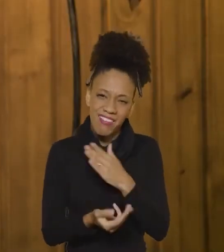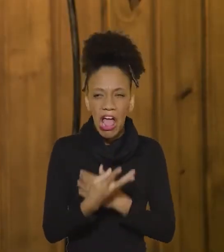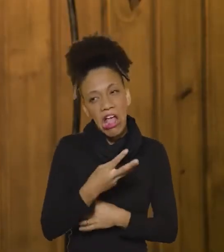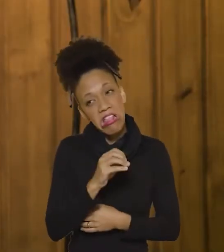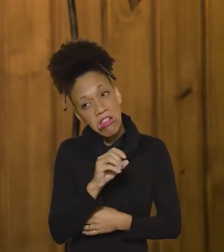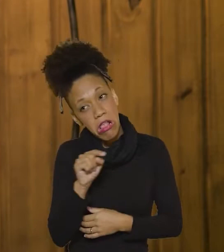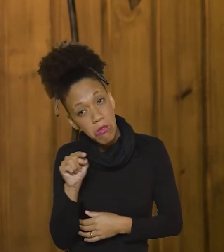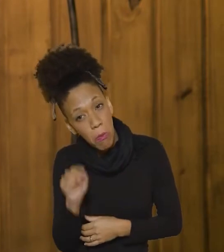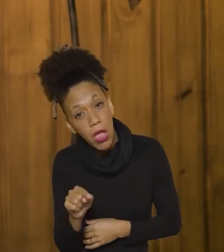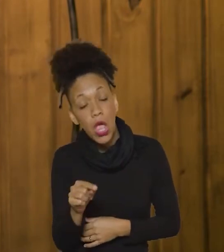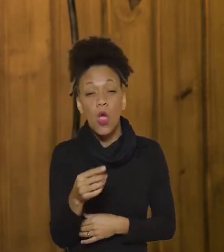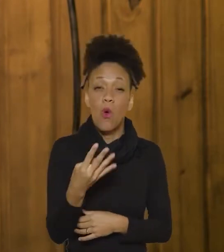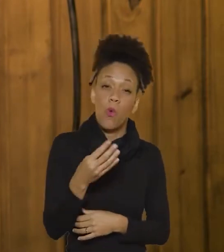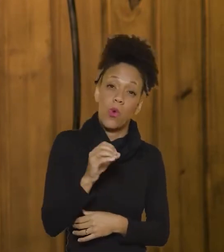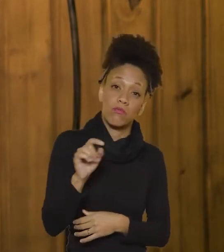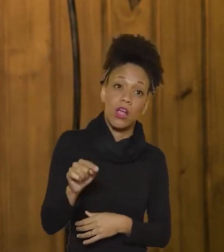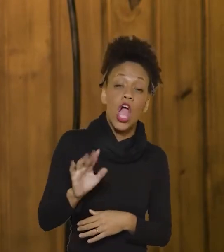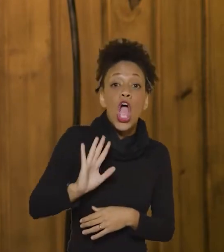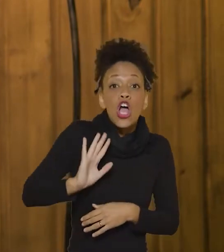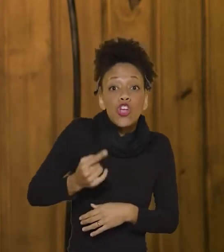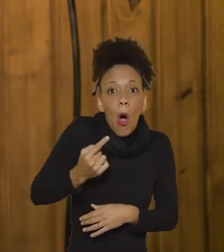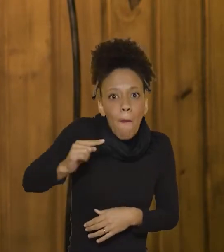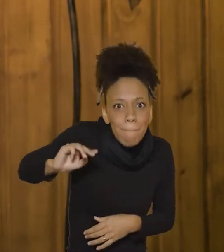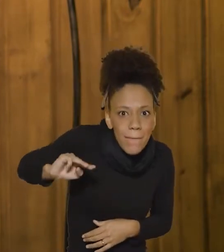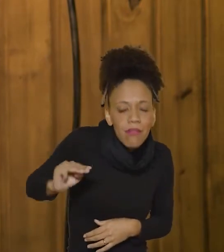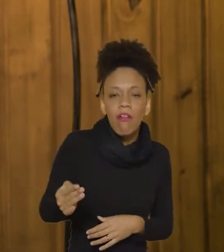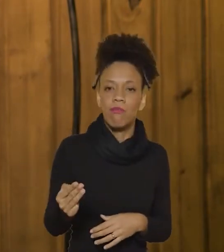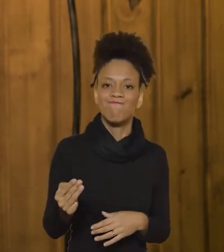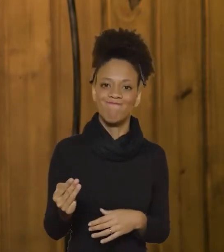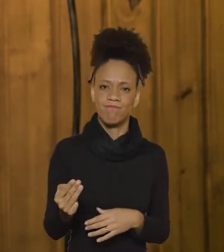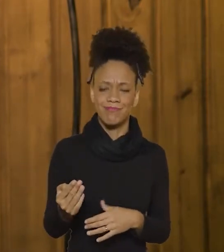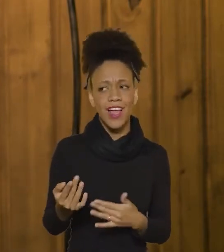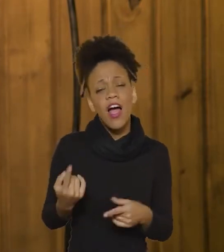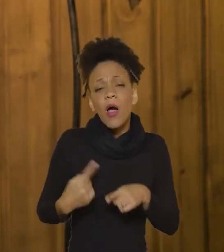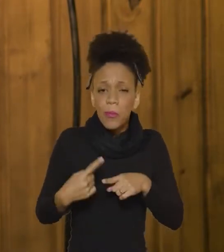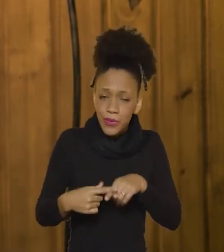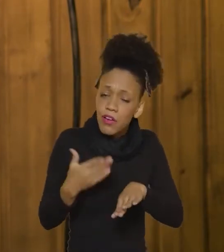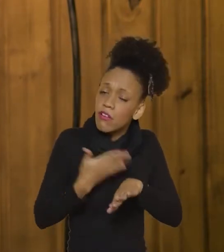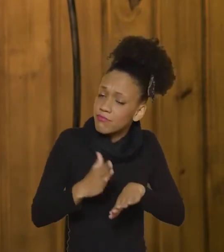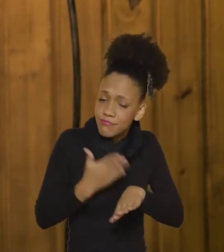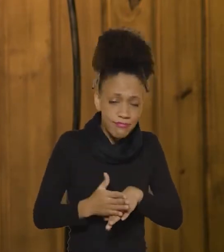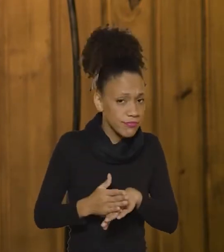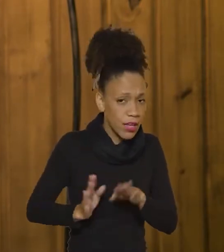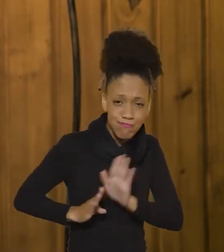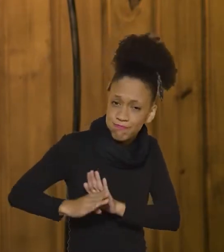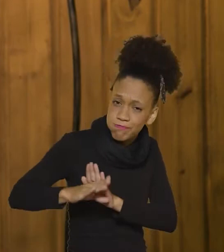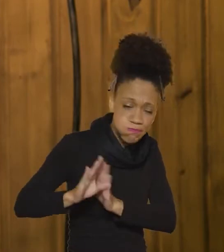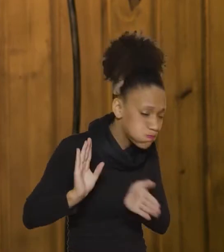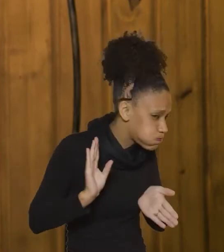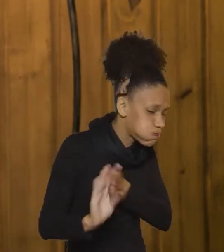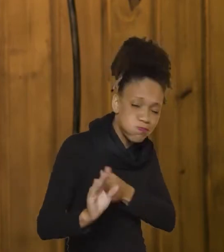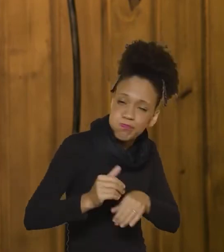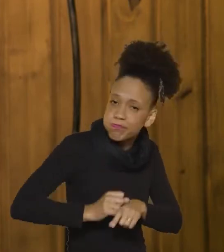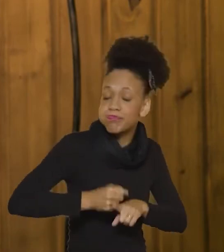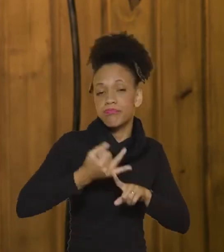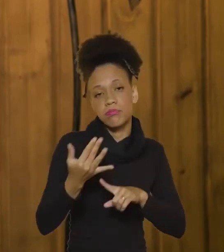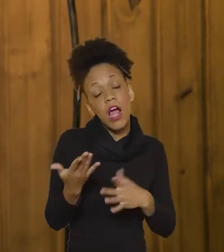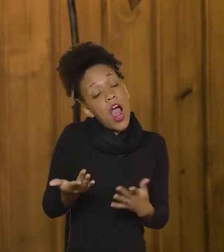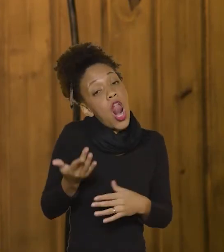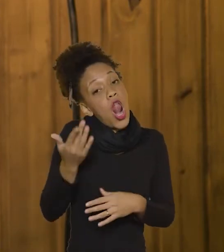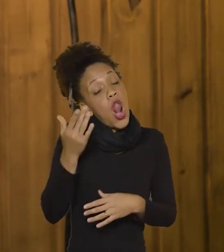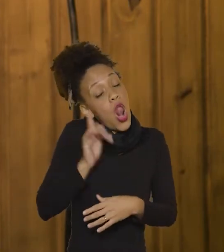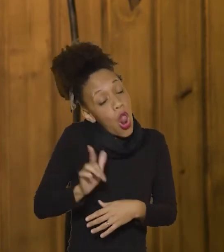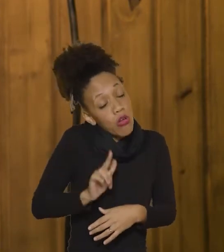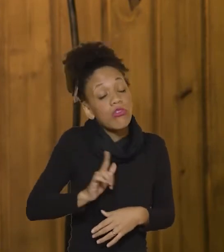300 mil quatrocentos mil já pedi um milhão aqui um milhão e meio porque a gente tem que acostumar a jogar alto então assim é óbvio que tudo isso tem um gerenciamento